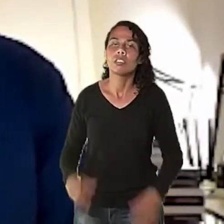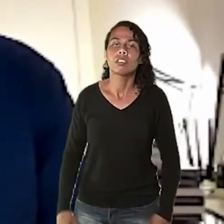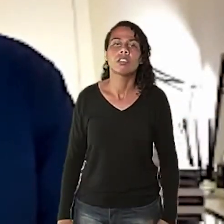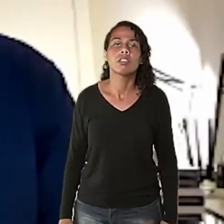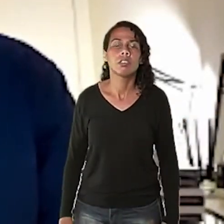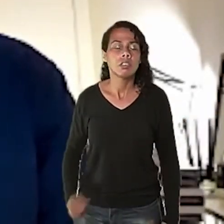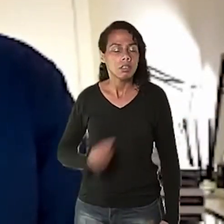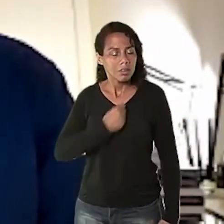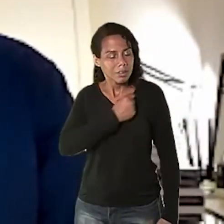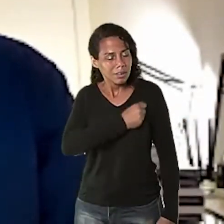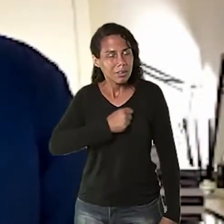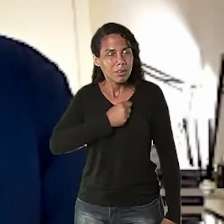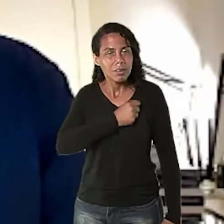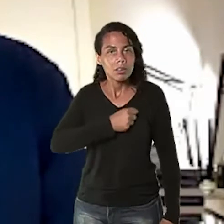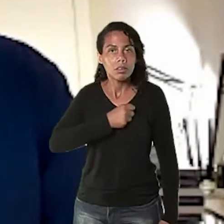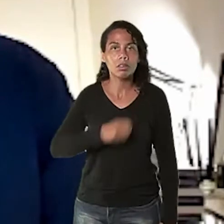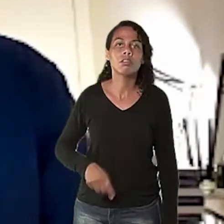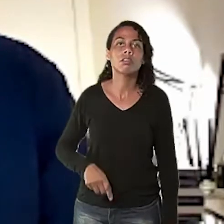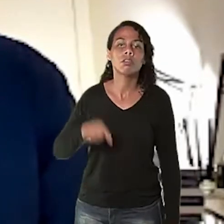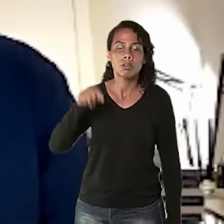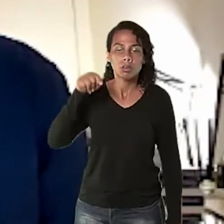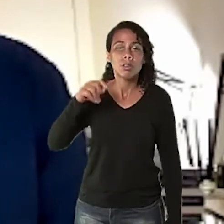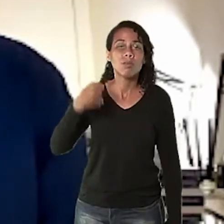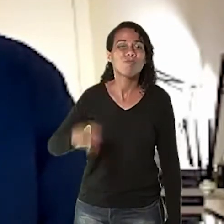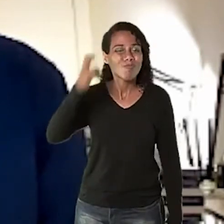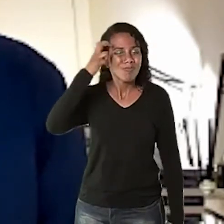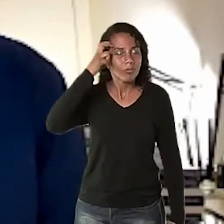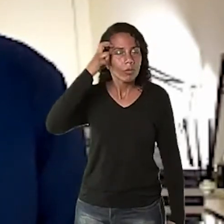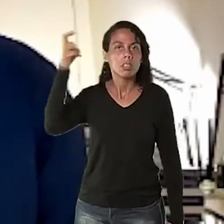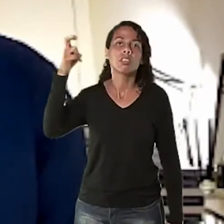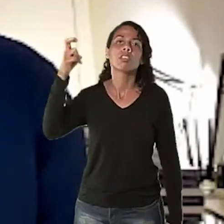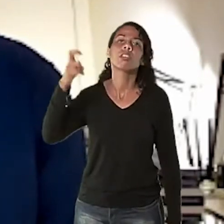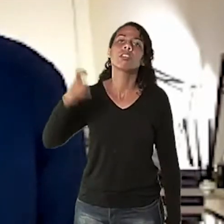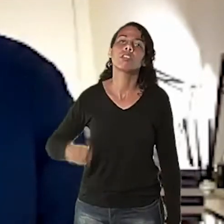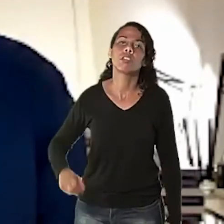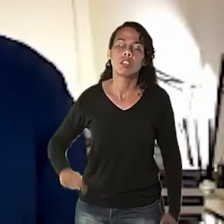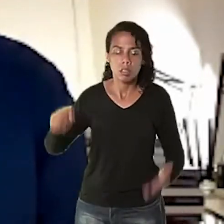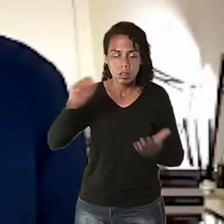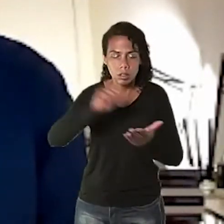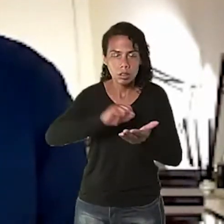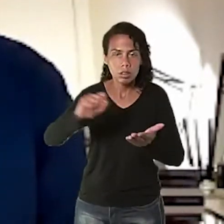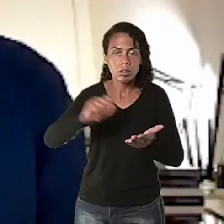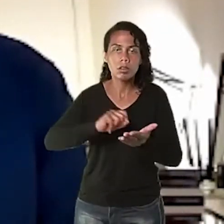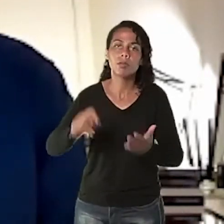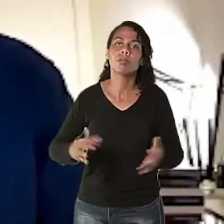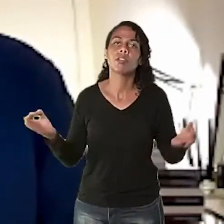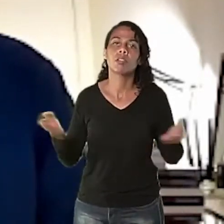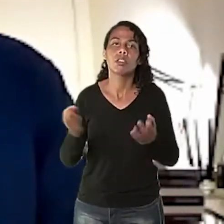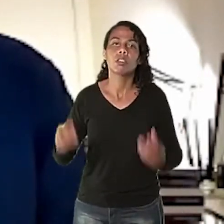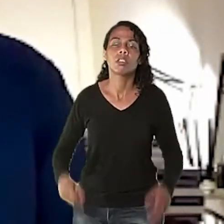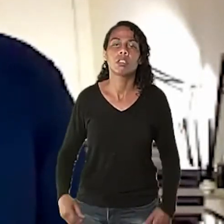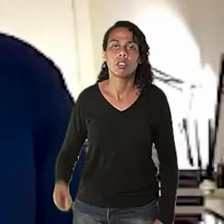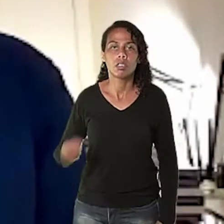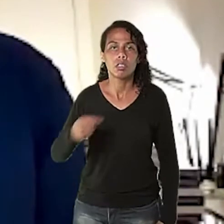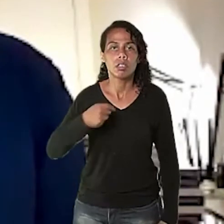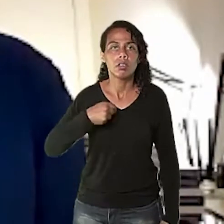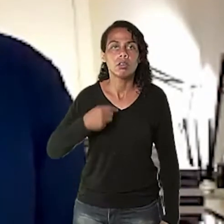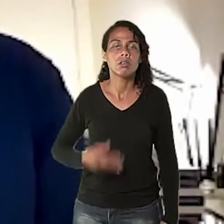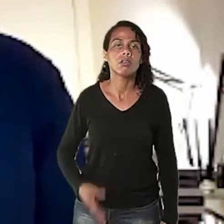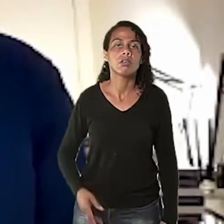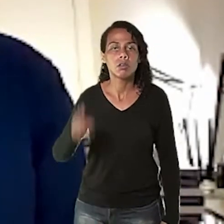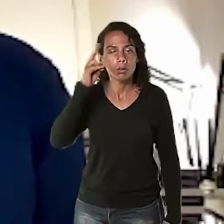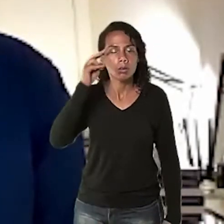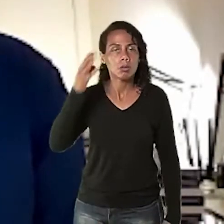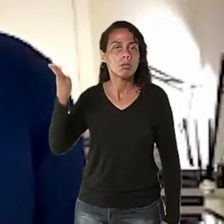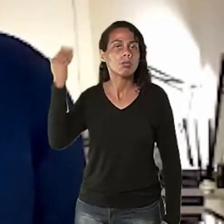de discordar do Paulo Francis, por exemplo, que eu lia no jornal adolescente, e eu amava o